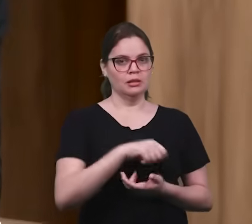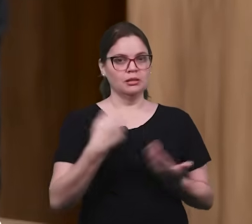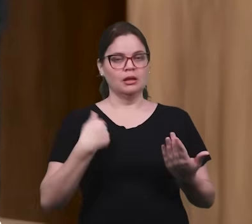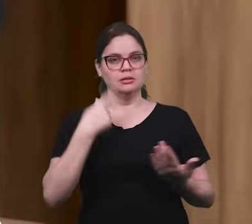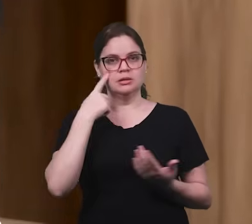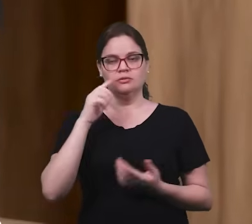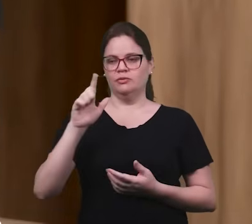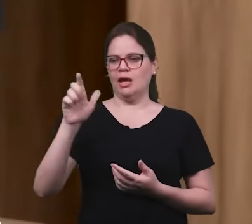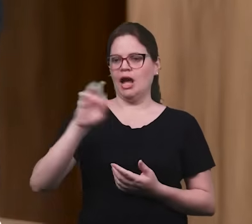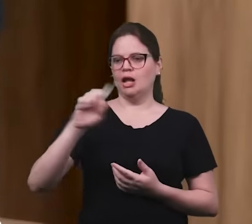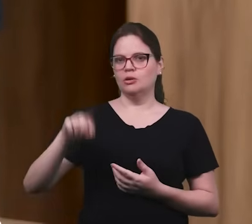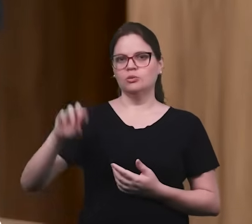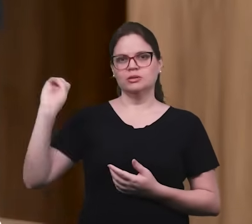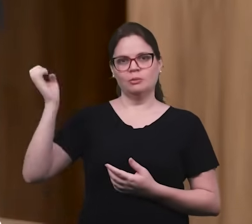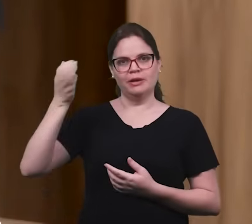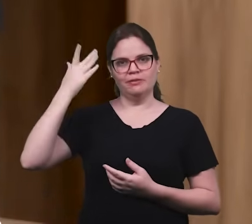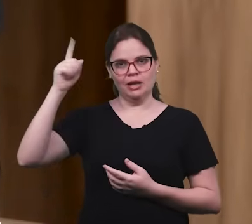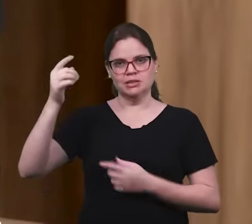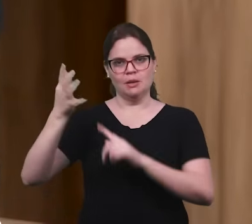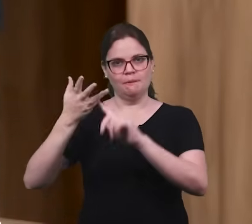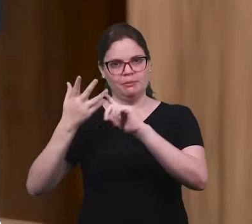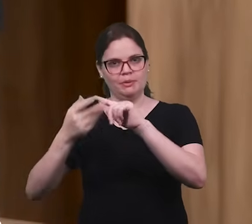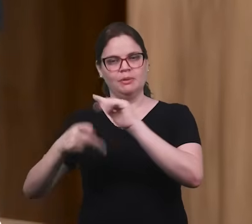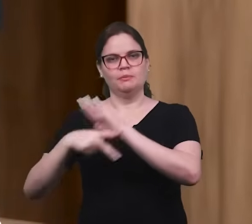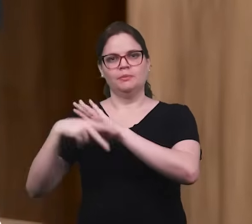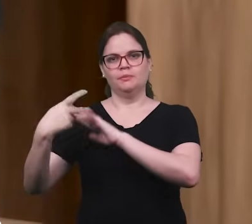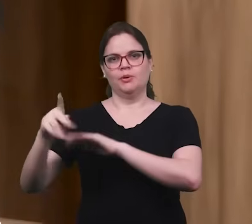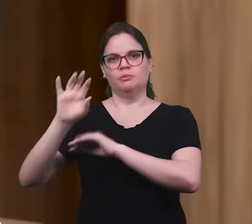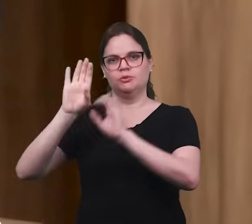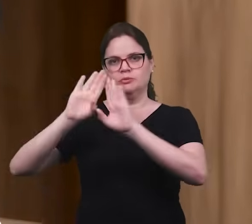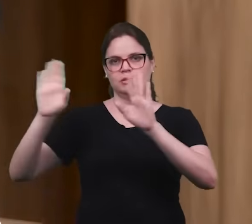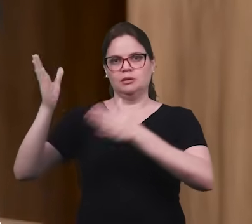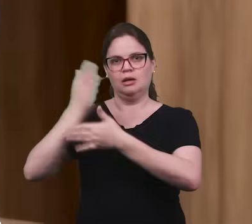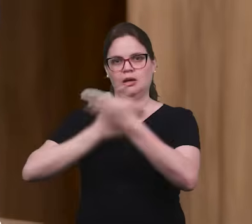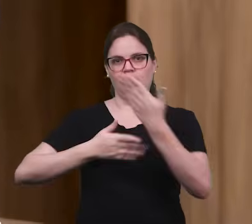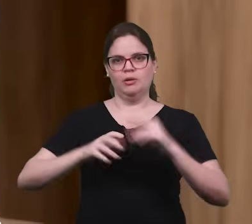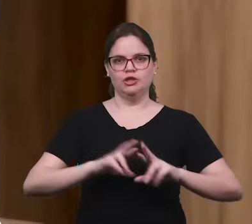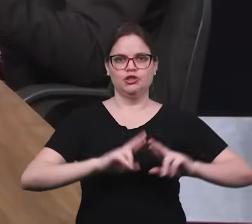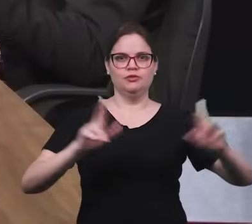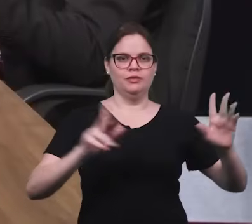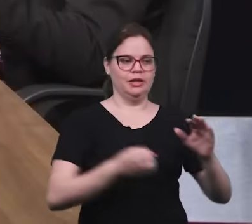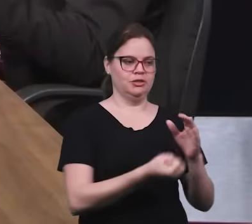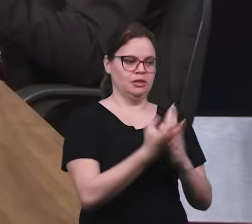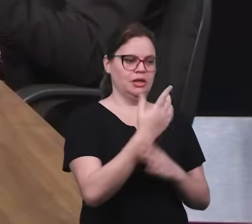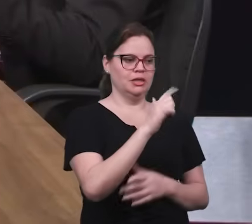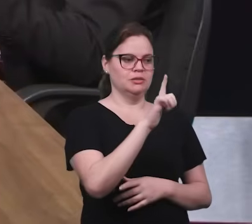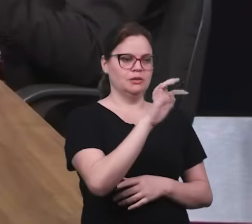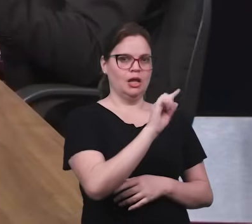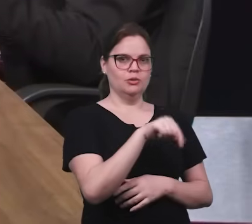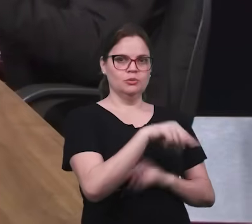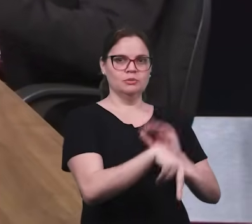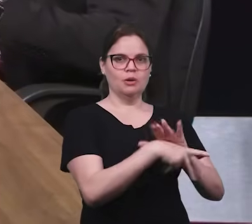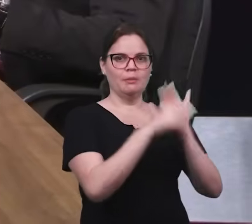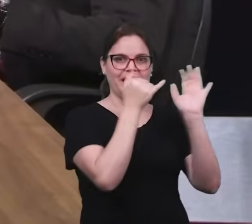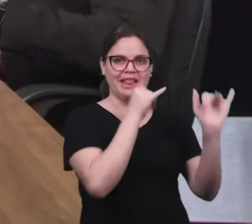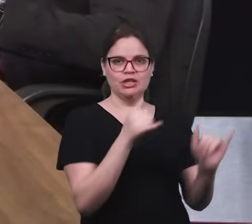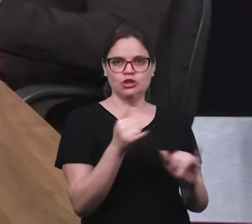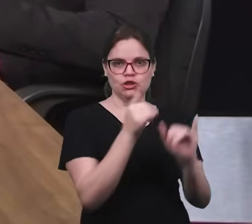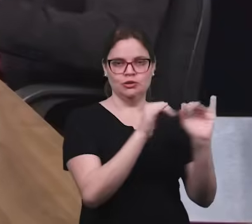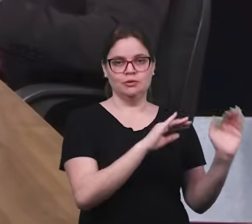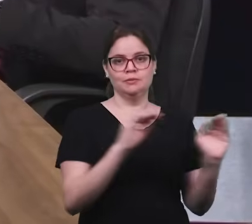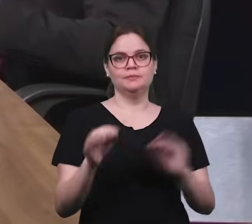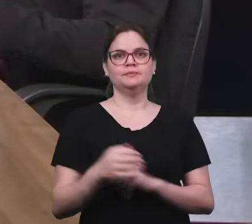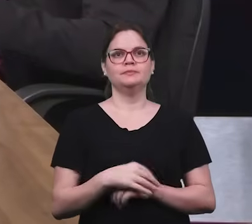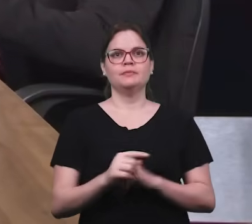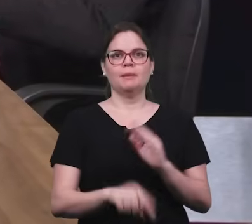luz ali que ele traz como uma revelação, aquilo que provém da eternidade de Deus. E o interessante é que essa luz que o Senhor cria lá